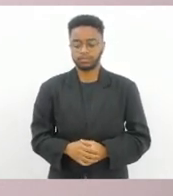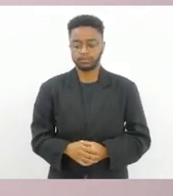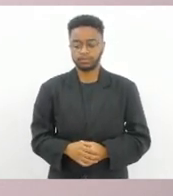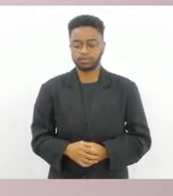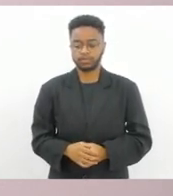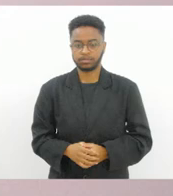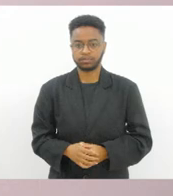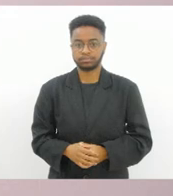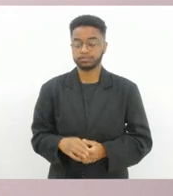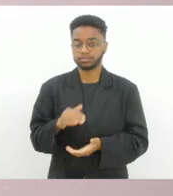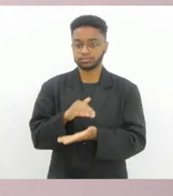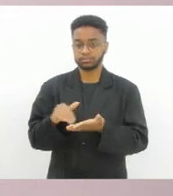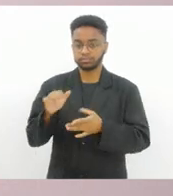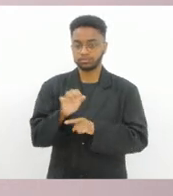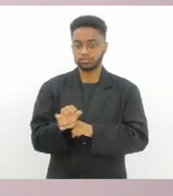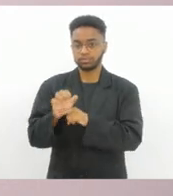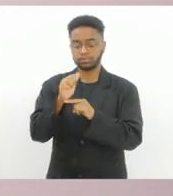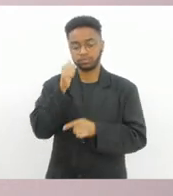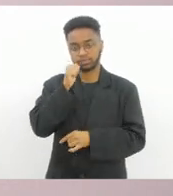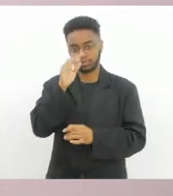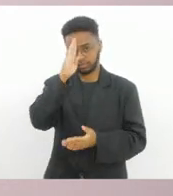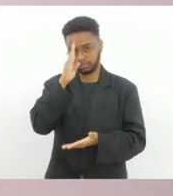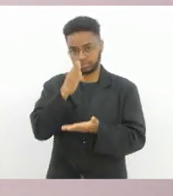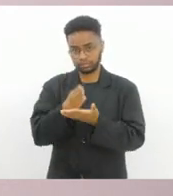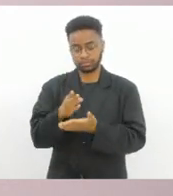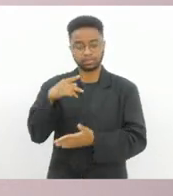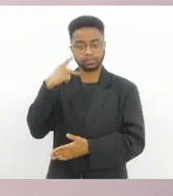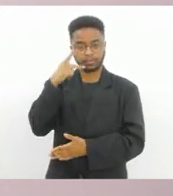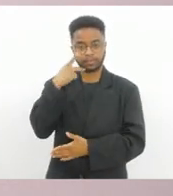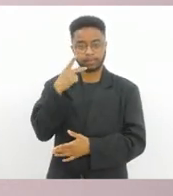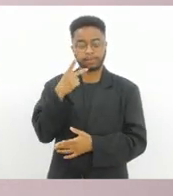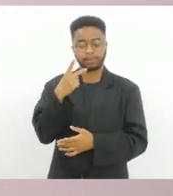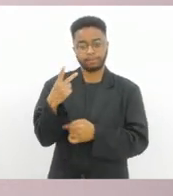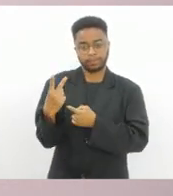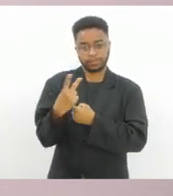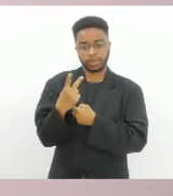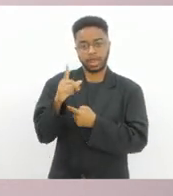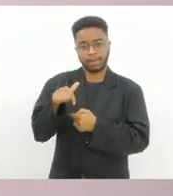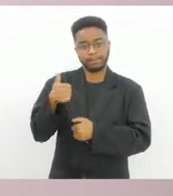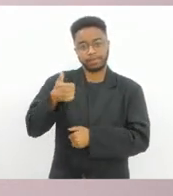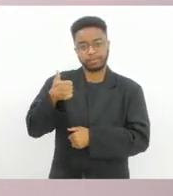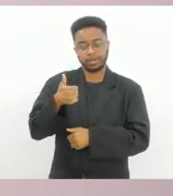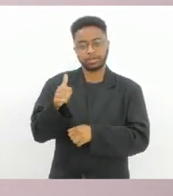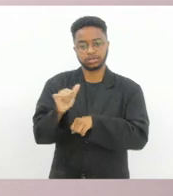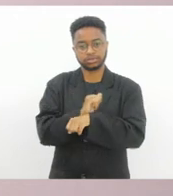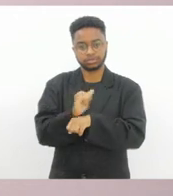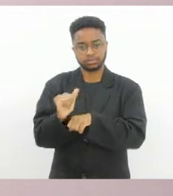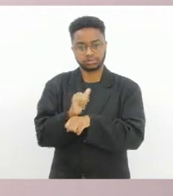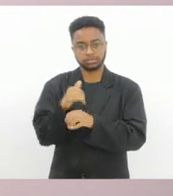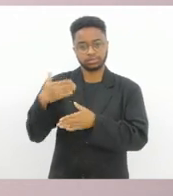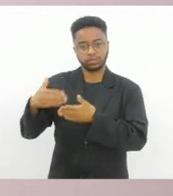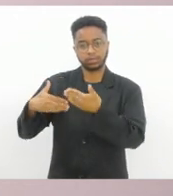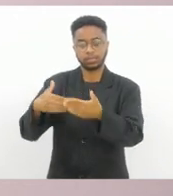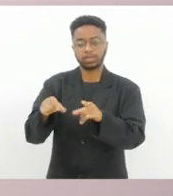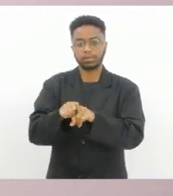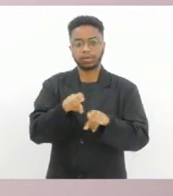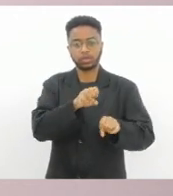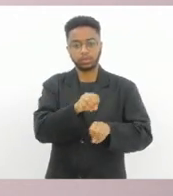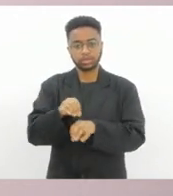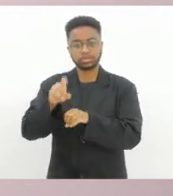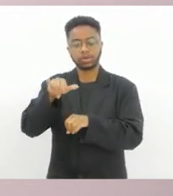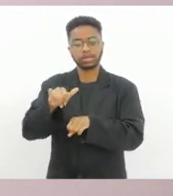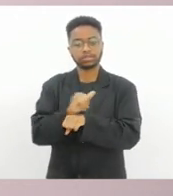A Secretaria de Estado da Mulher acredita que as políticas de prevenção são um primeiro passo nesse processo e a educação uma